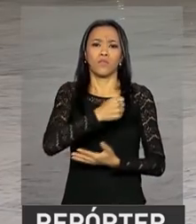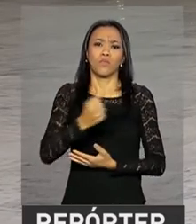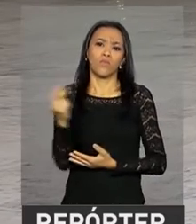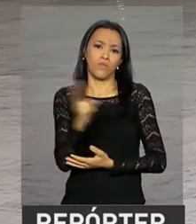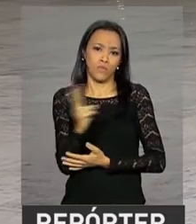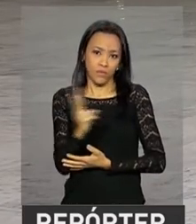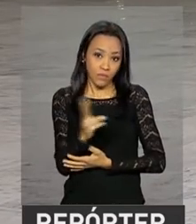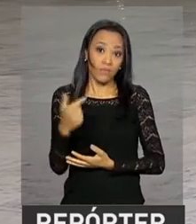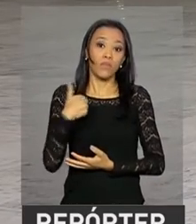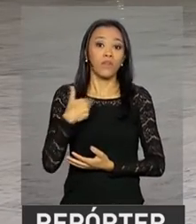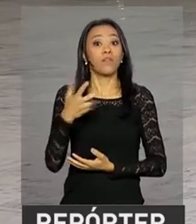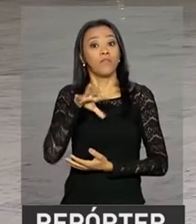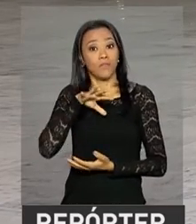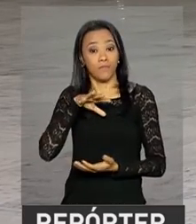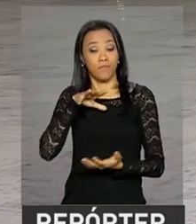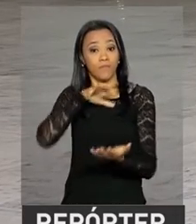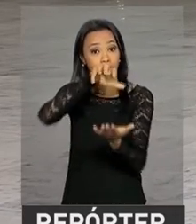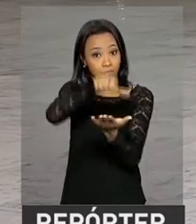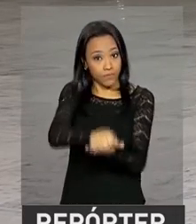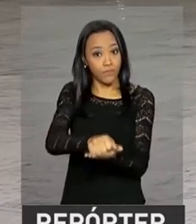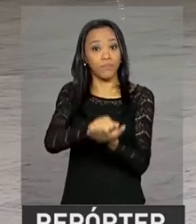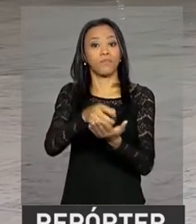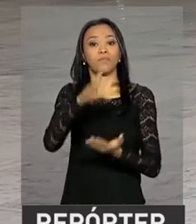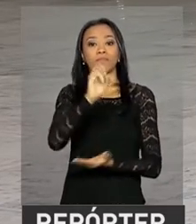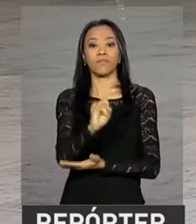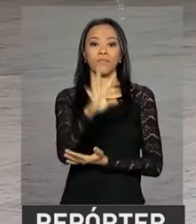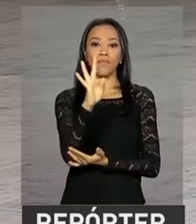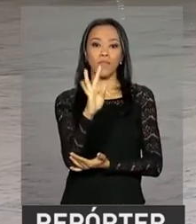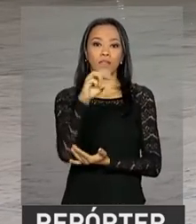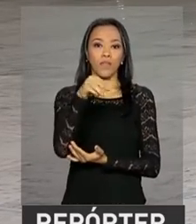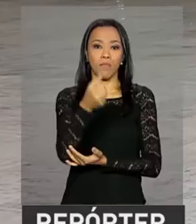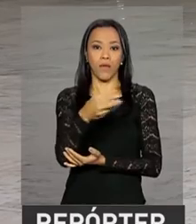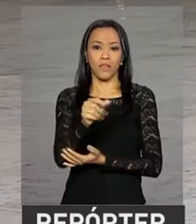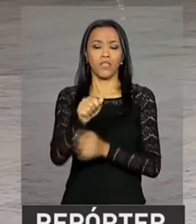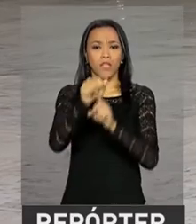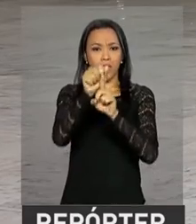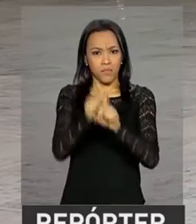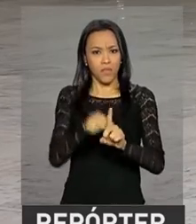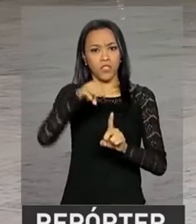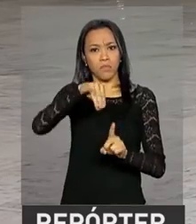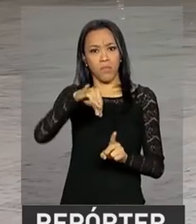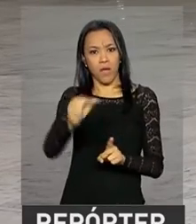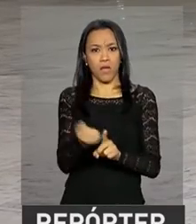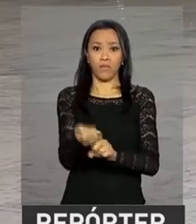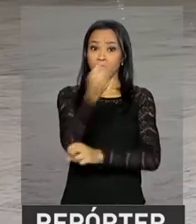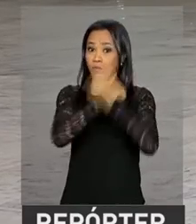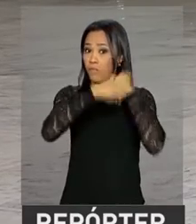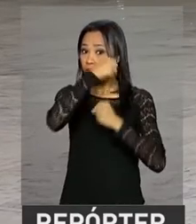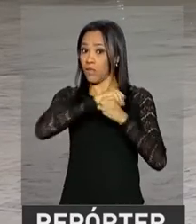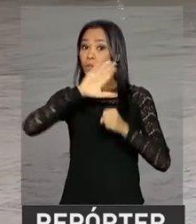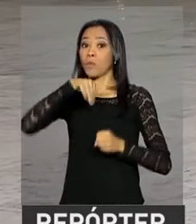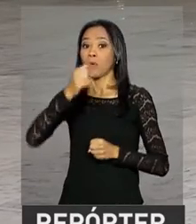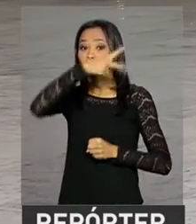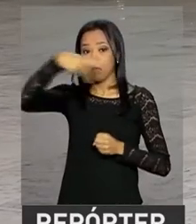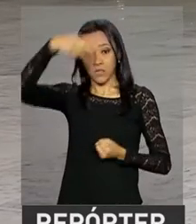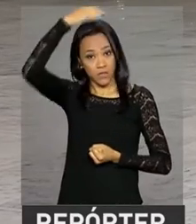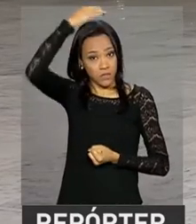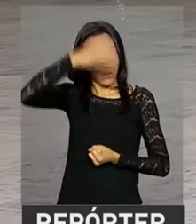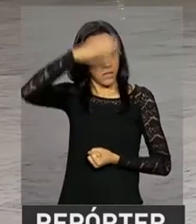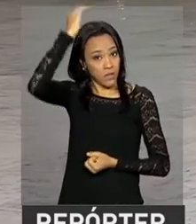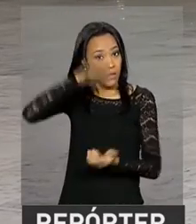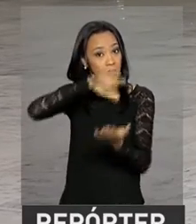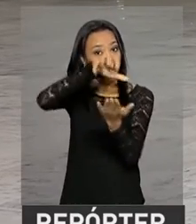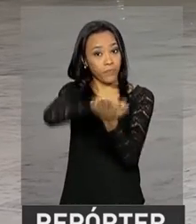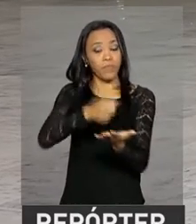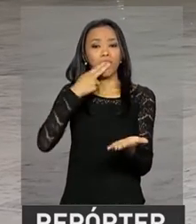no senado para assumir o itamaraty em maio do ano passado quando michel temer assumiu a presidência da república na carta josé